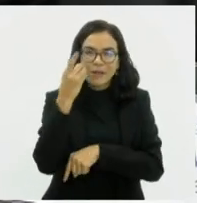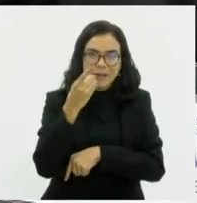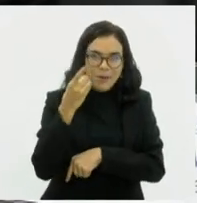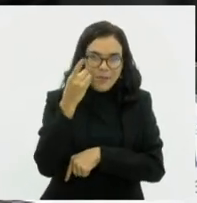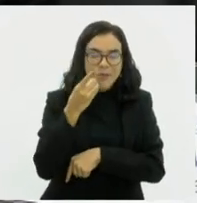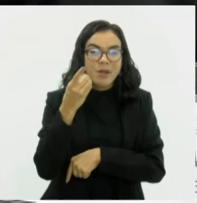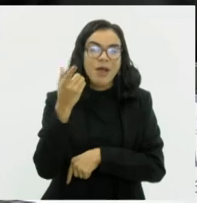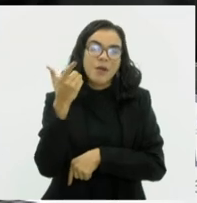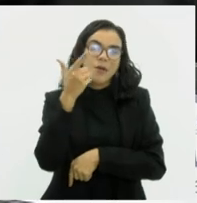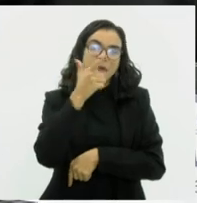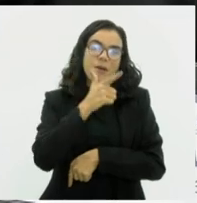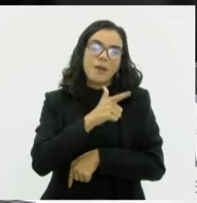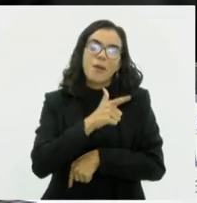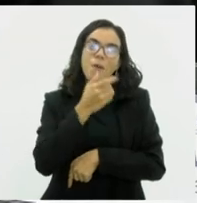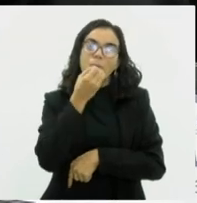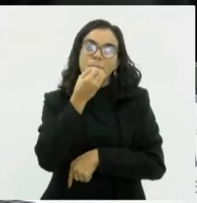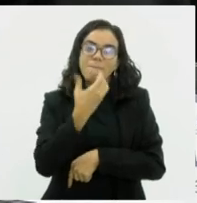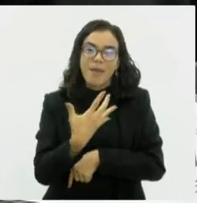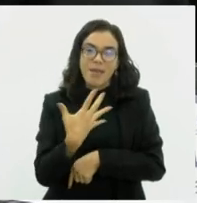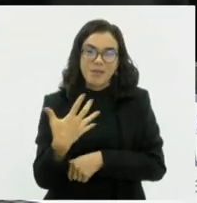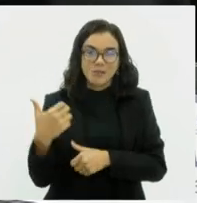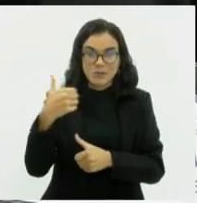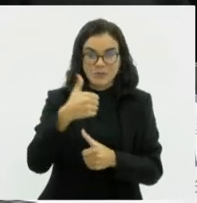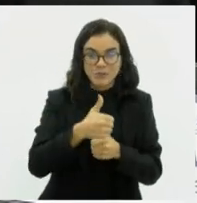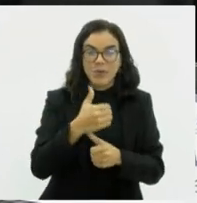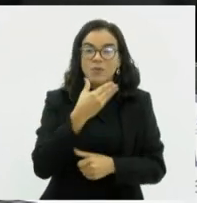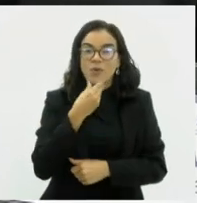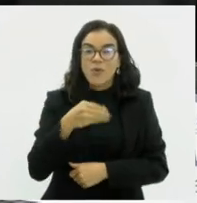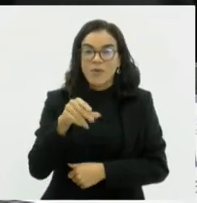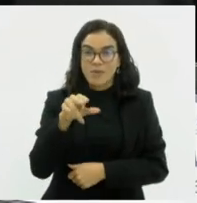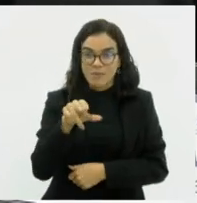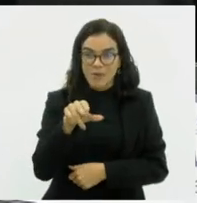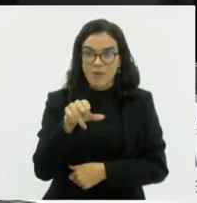um ganho muito grande com isso, né? E hoje eles ficam muito